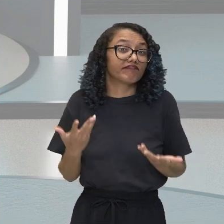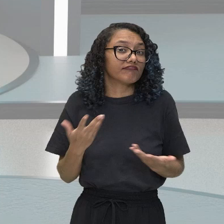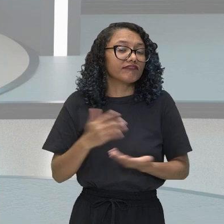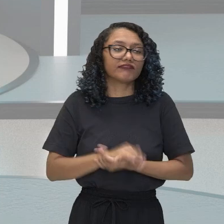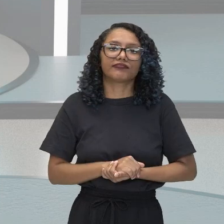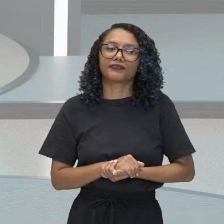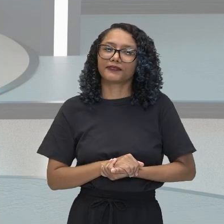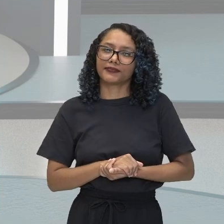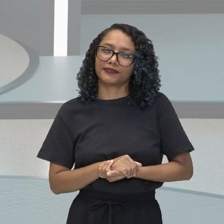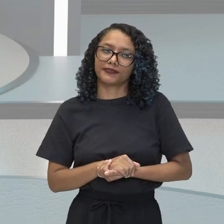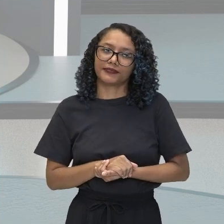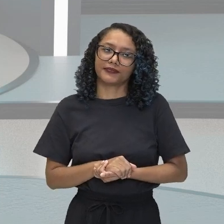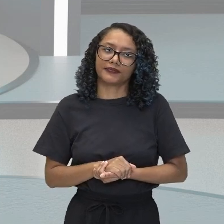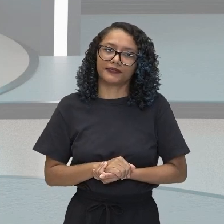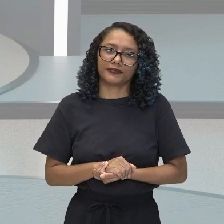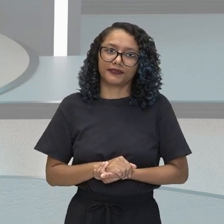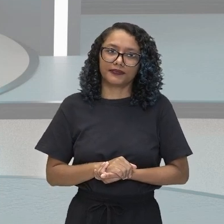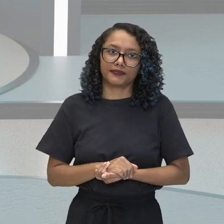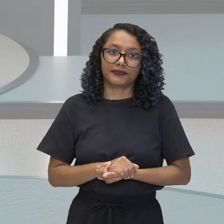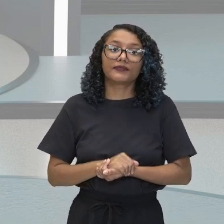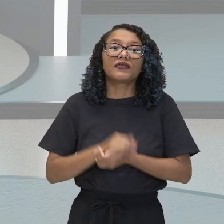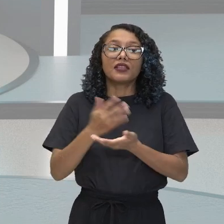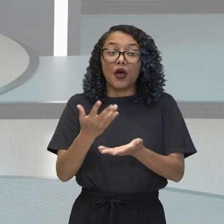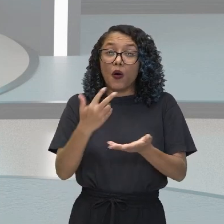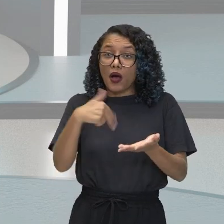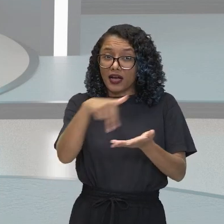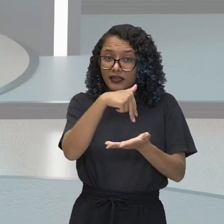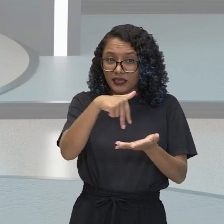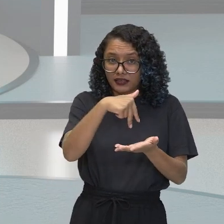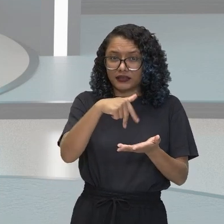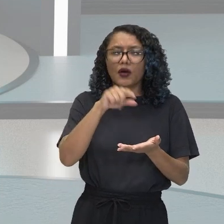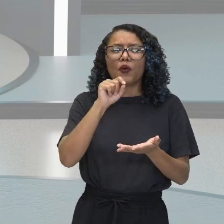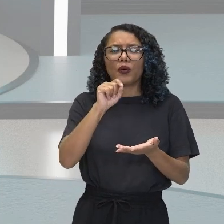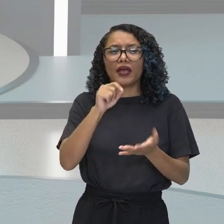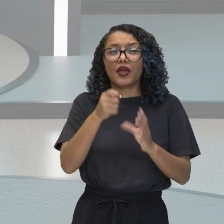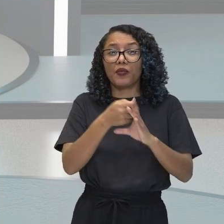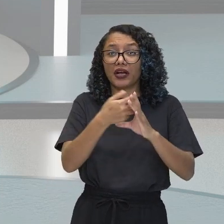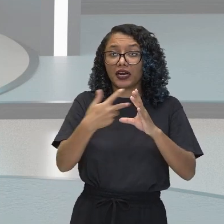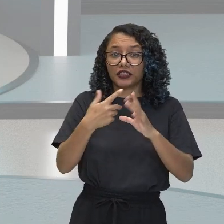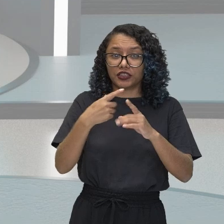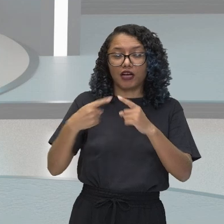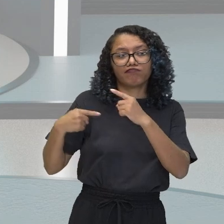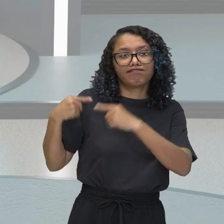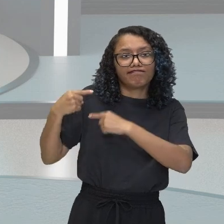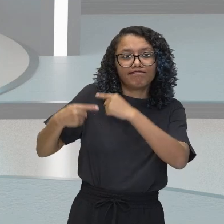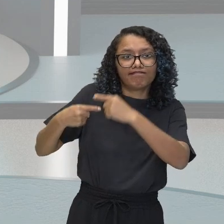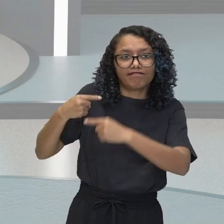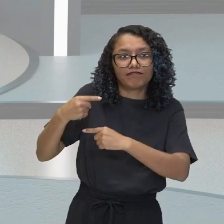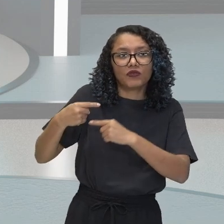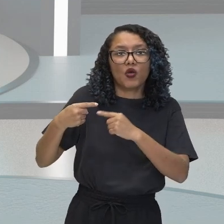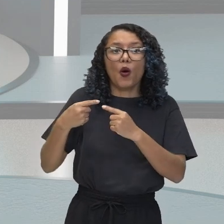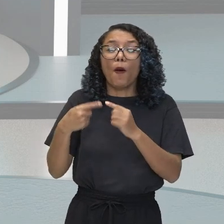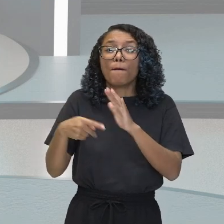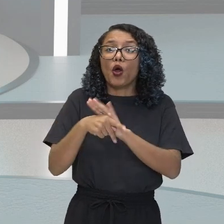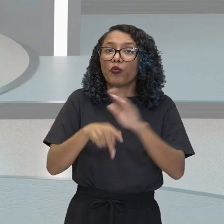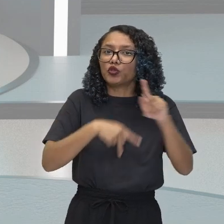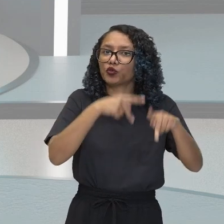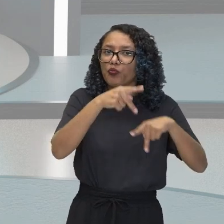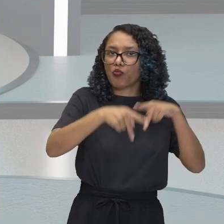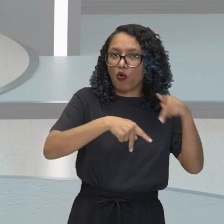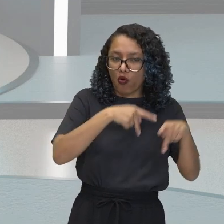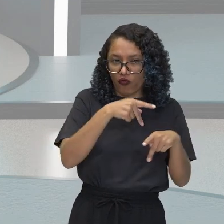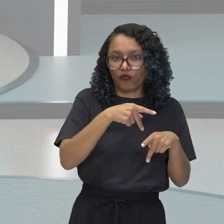dança faz parte da herança cultural de um povo. Então, ela pode ser compreendida sob a ótica